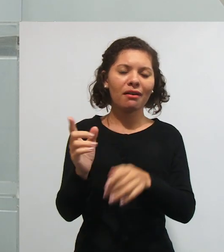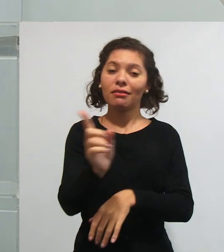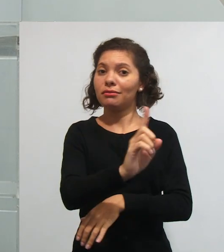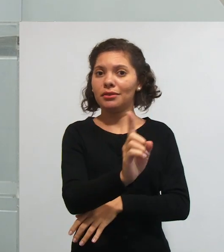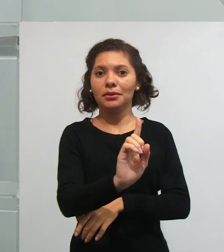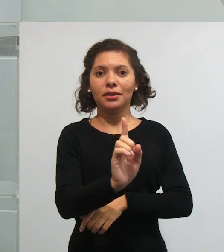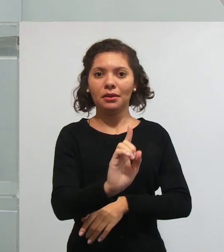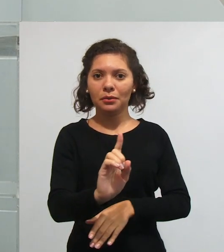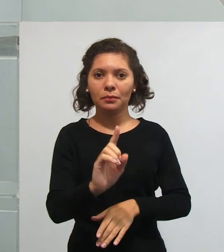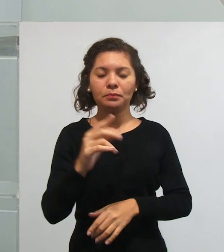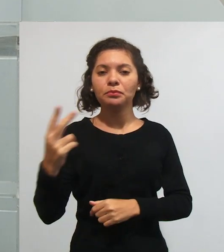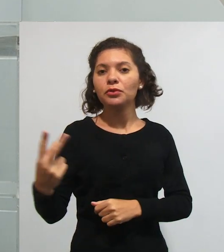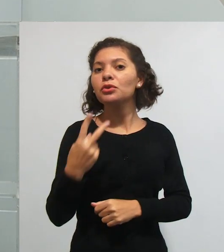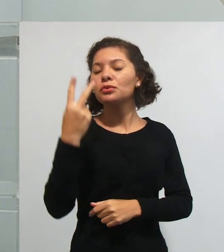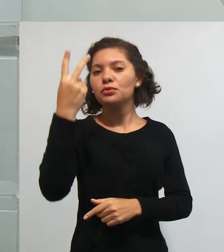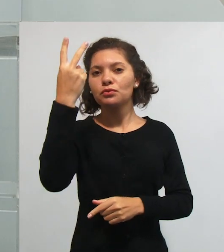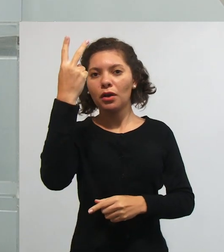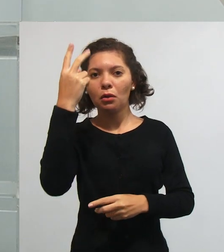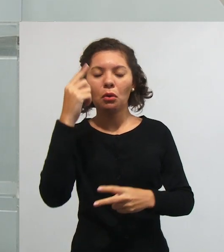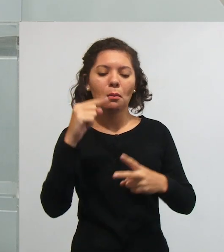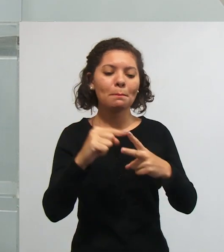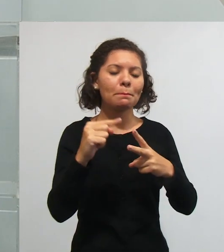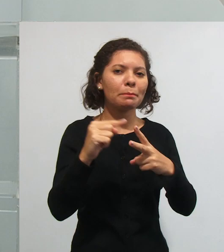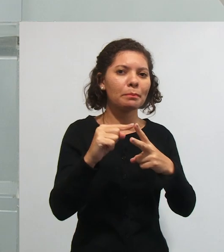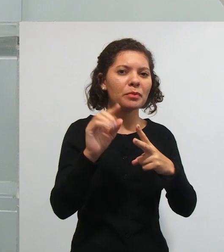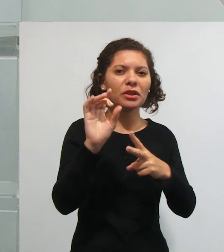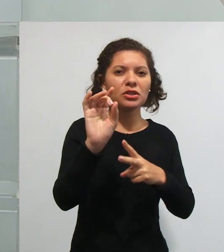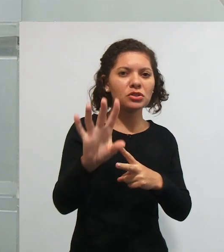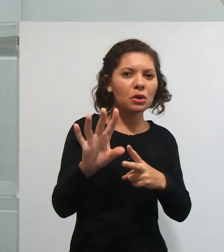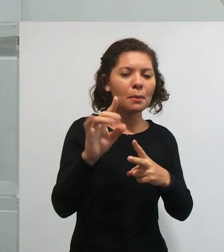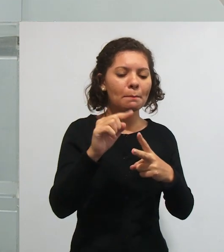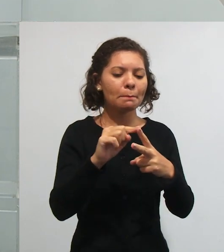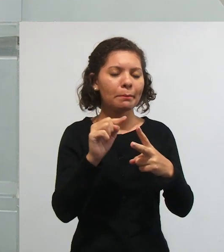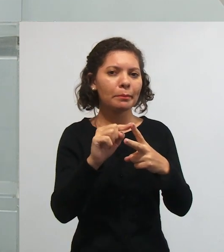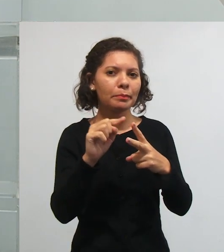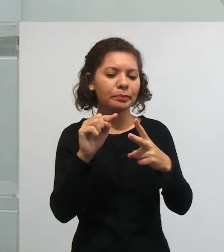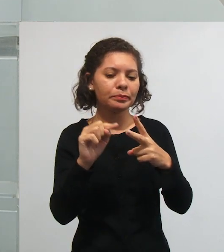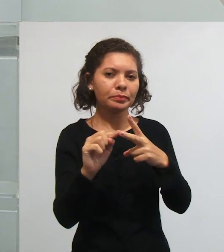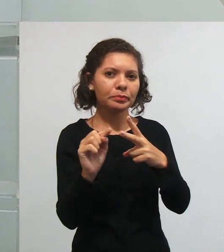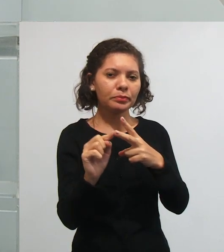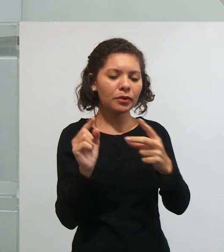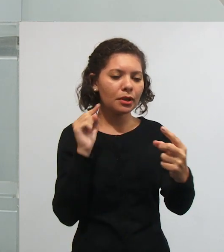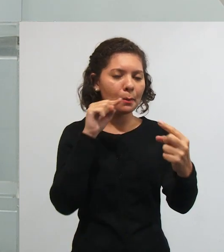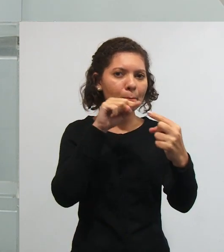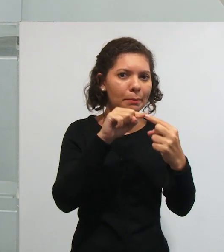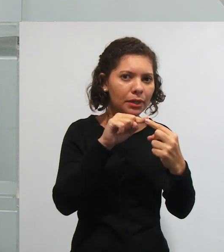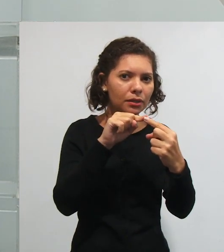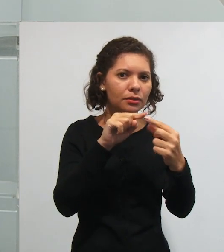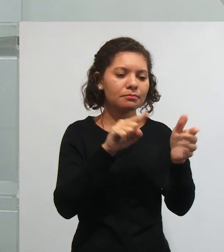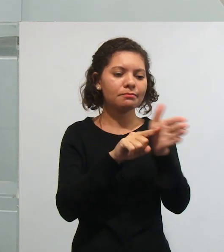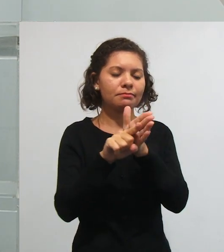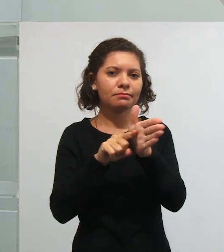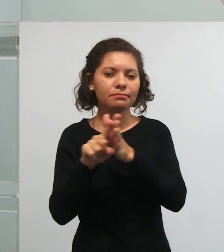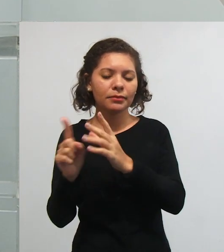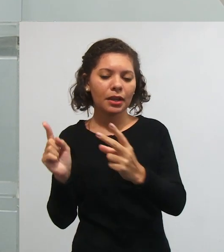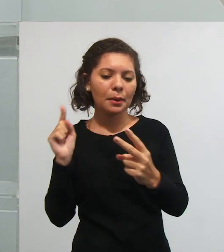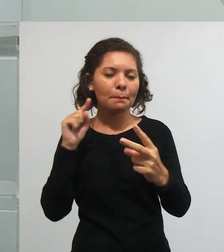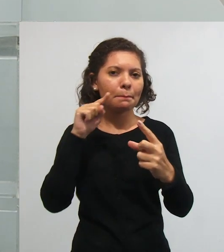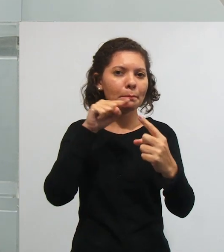O valor da pesquisa não se dá pelo fato de se ela é básica ou se ela é aplicada, mas o ponto de vista de